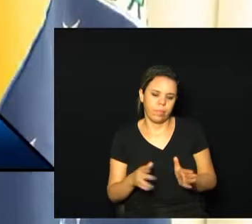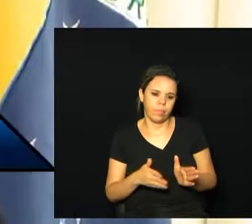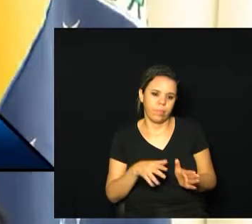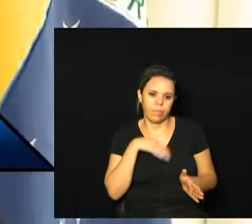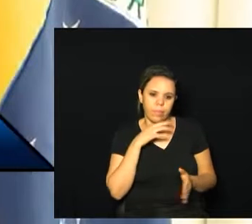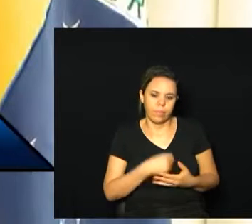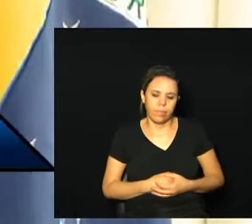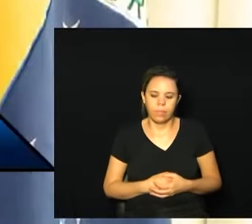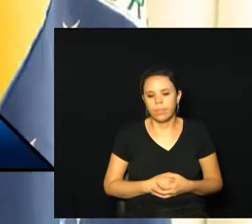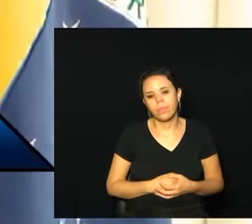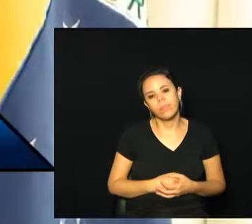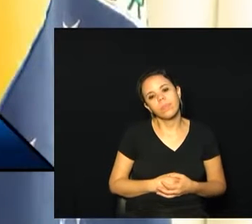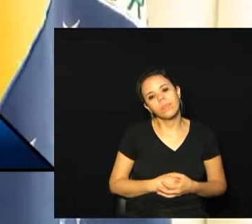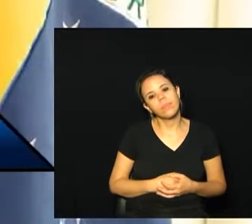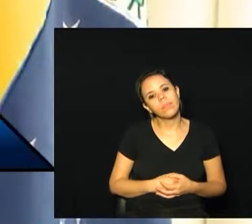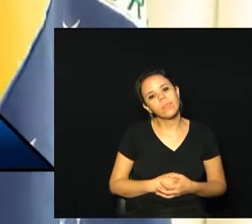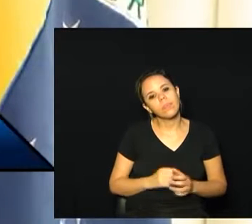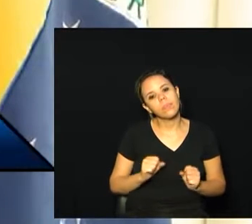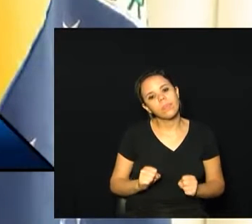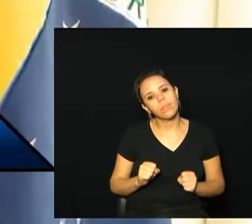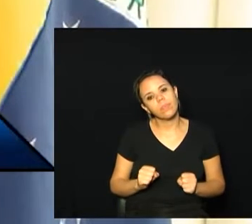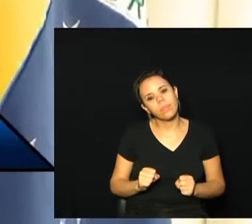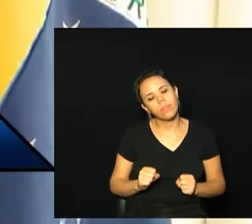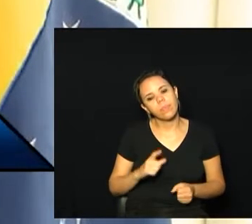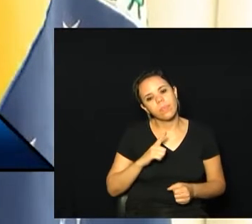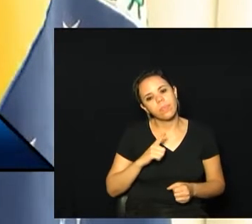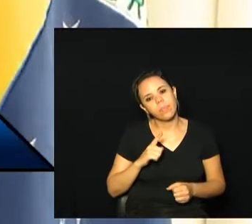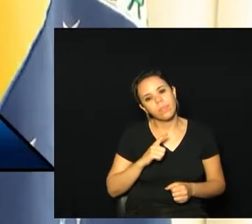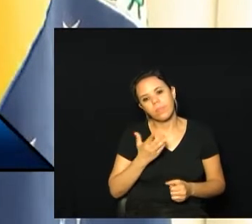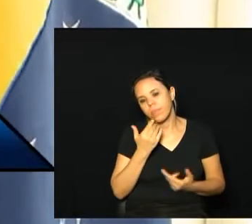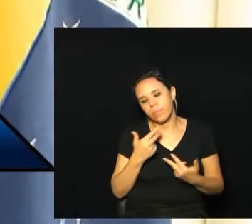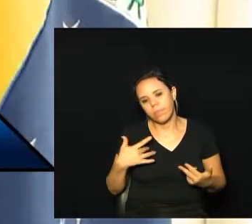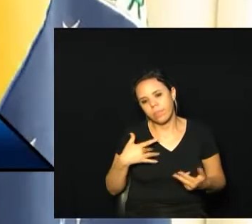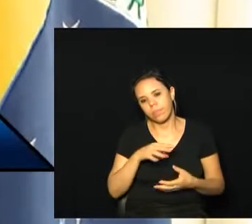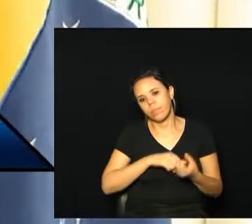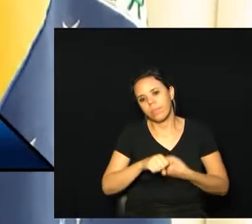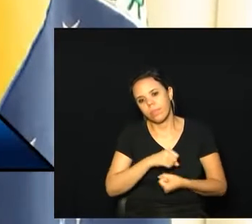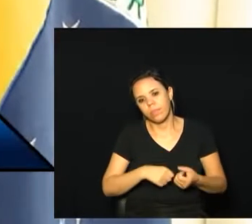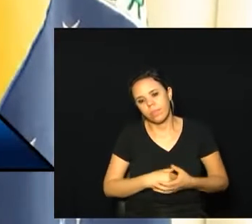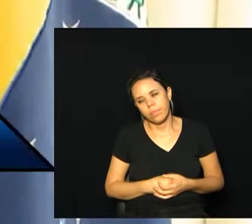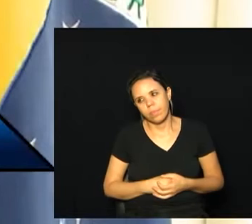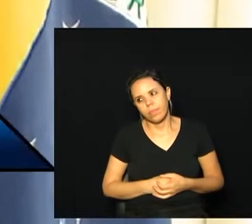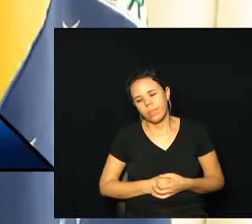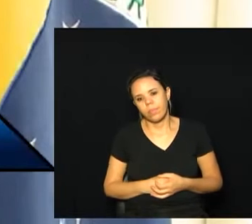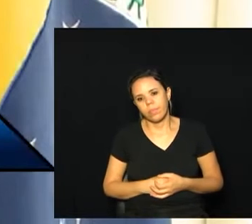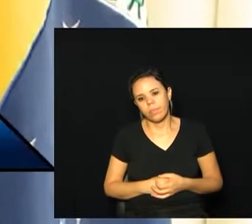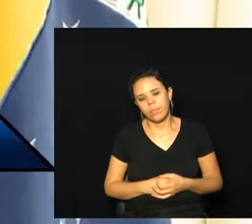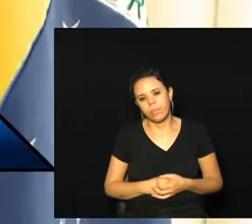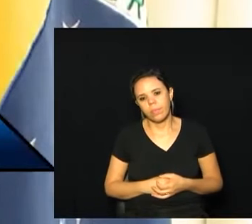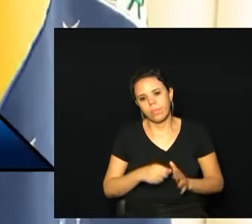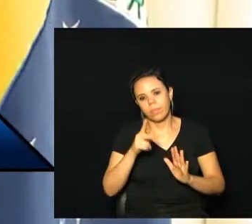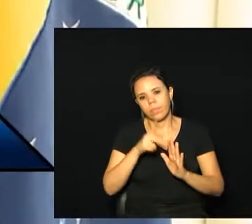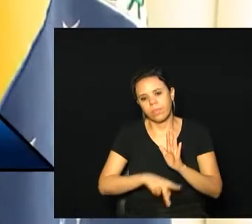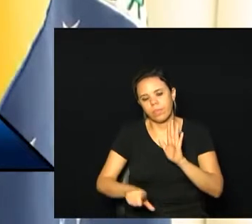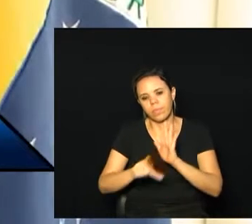animal em características que possam garantir uma alimentação sustentável. O projeto